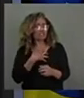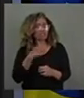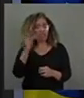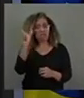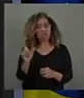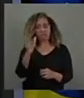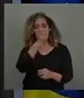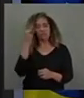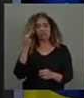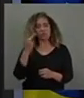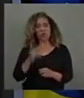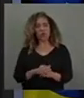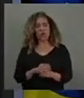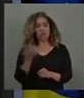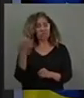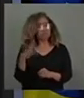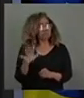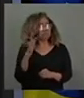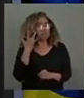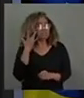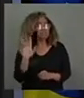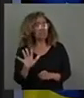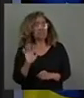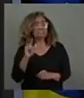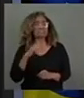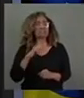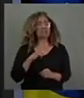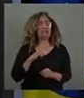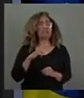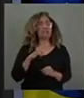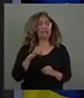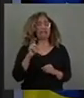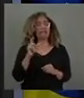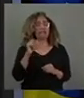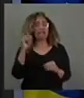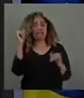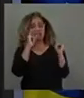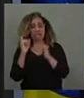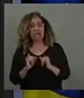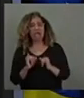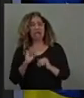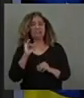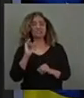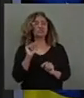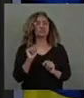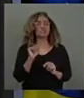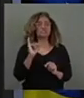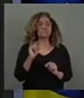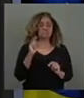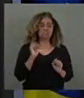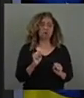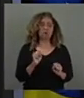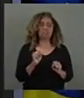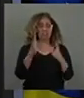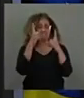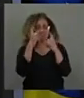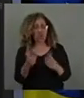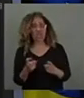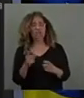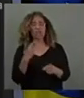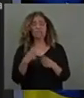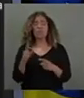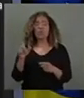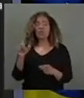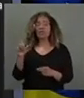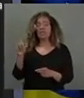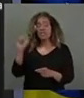aqui e não querem saber. Ora, se existem imagens, se ele foi preso por atentado violento, senadora Damares, que acaba